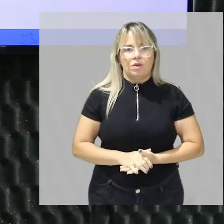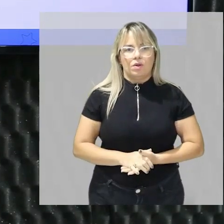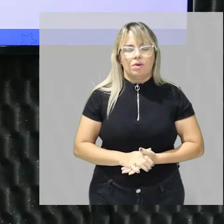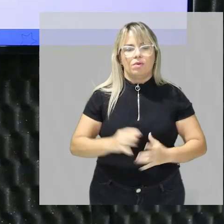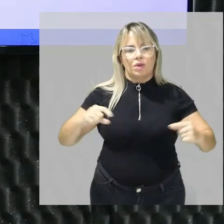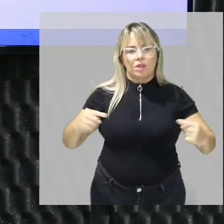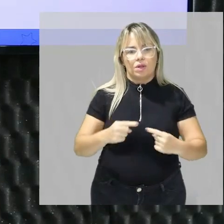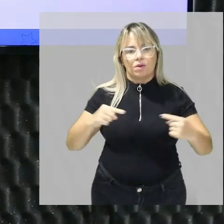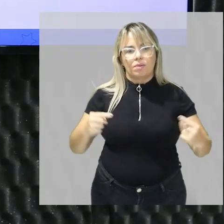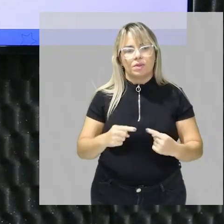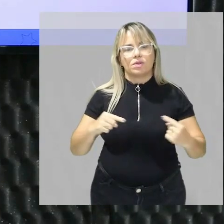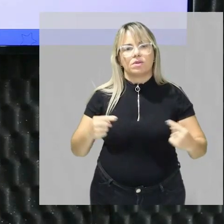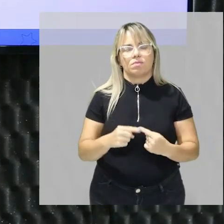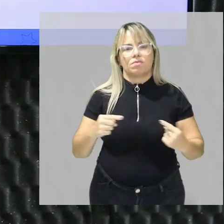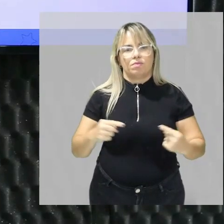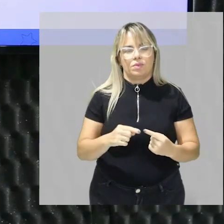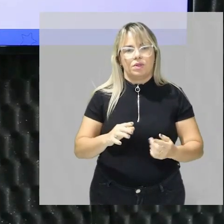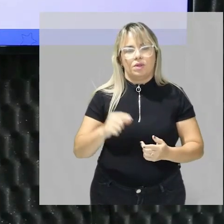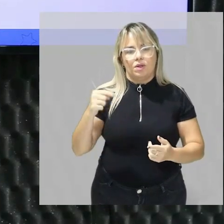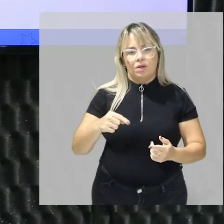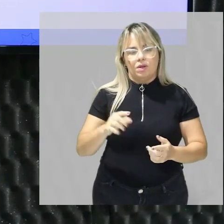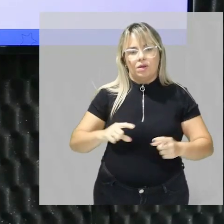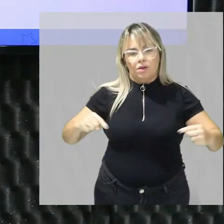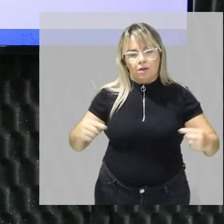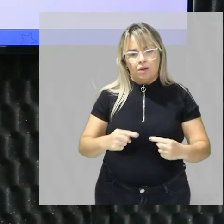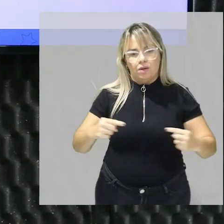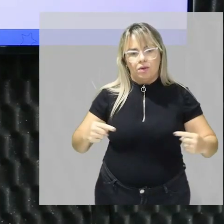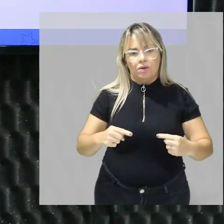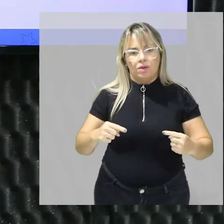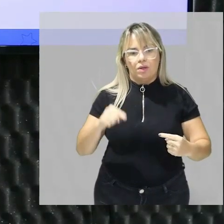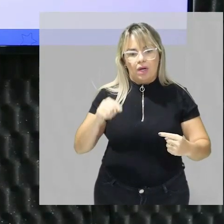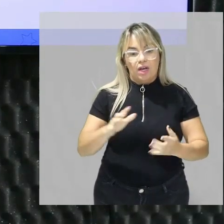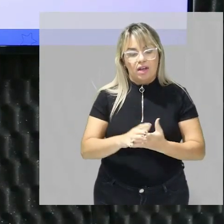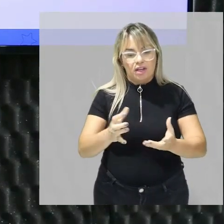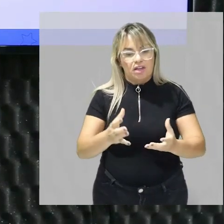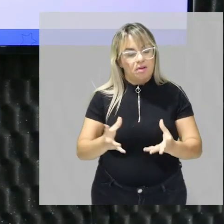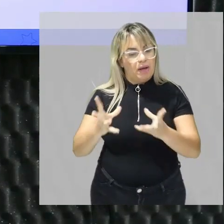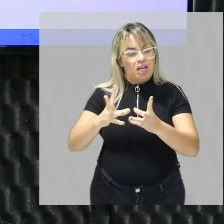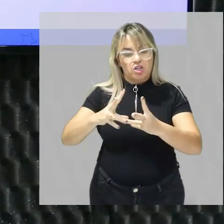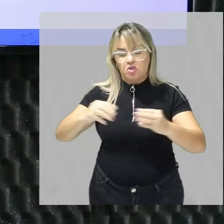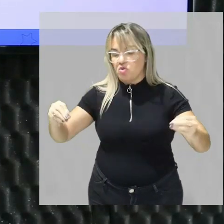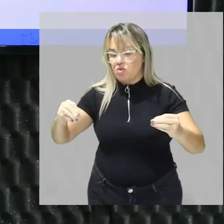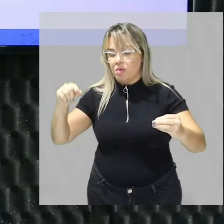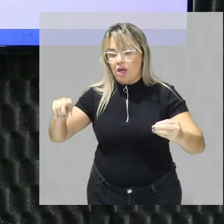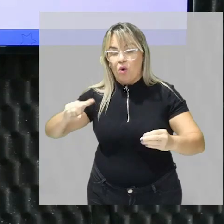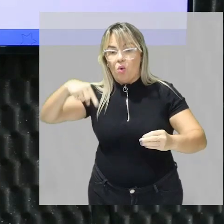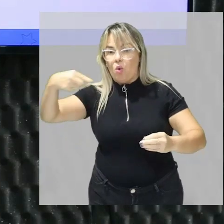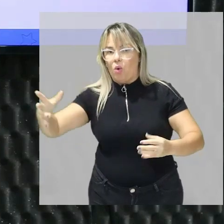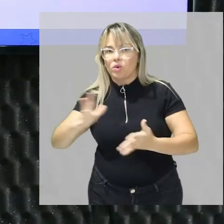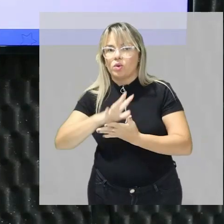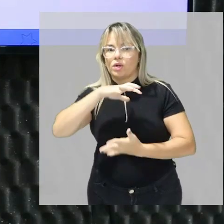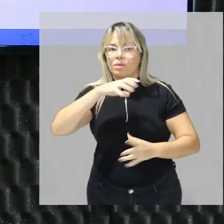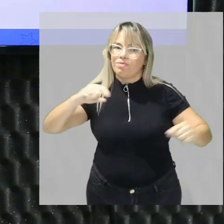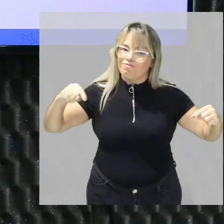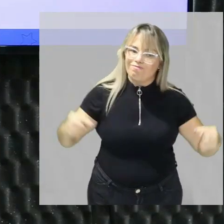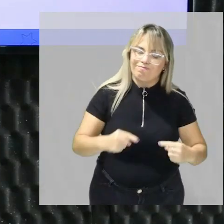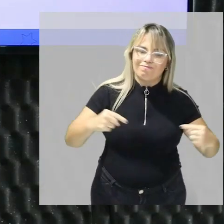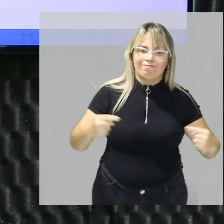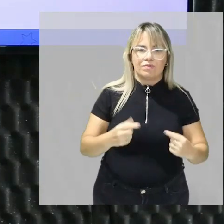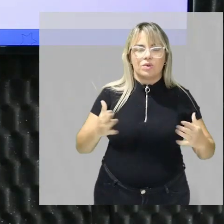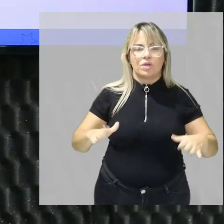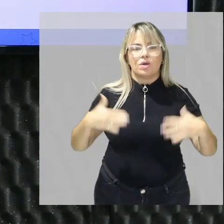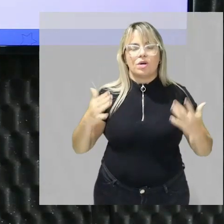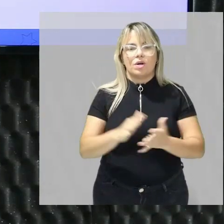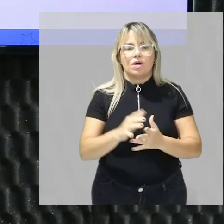em competição e uma vai tender a eliminar a outra. Foi isso que ele falou. Por que uma tenderá a